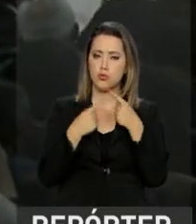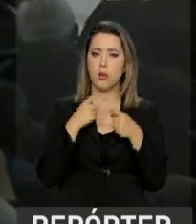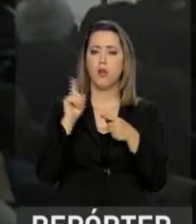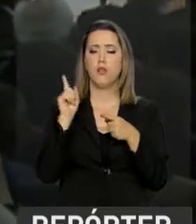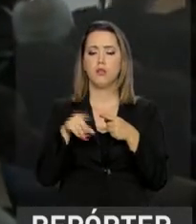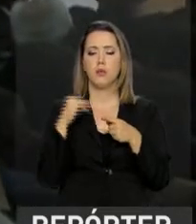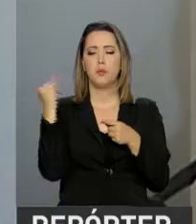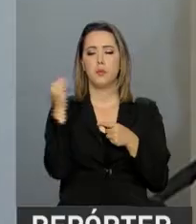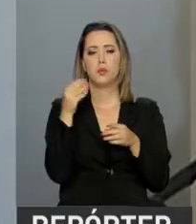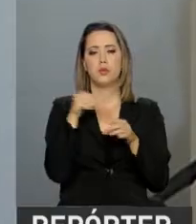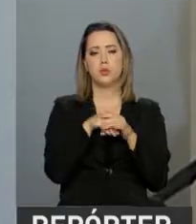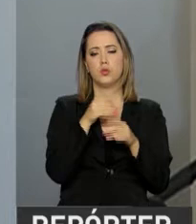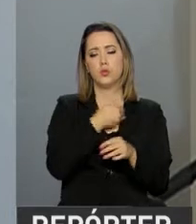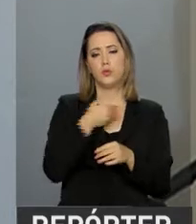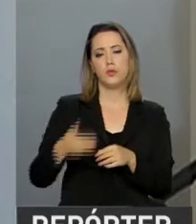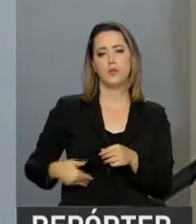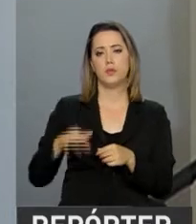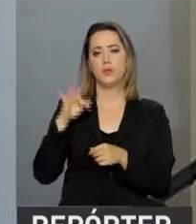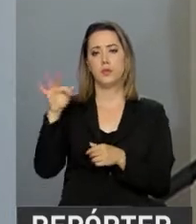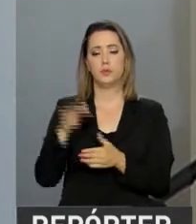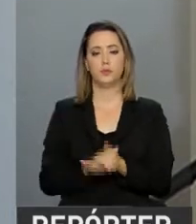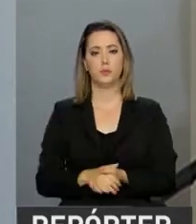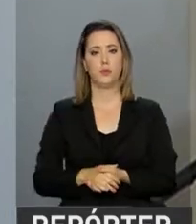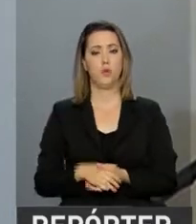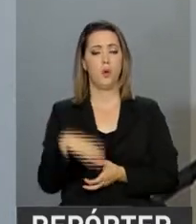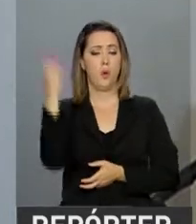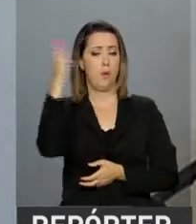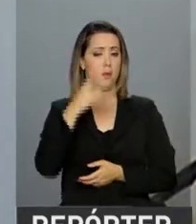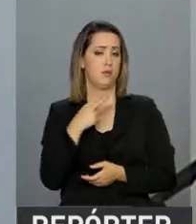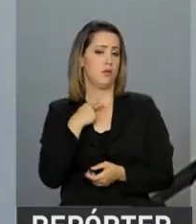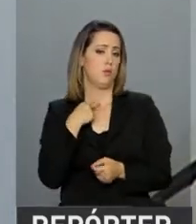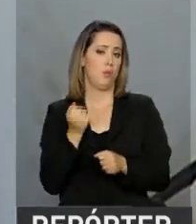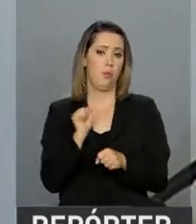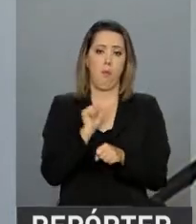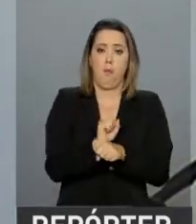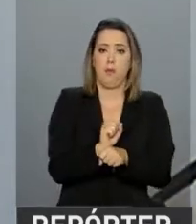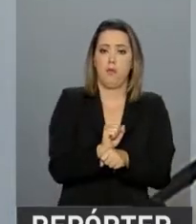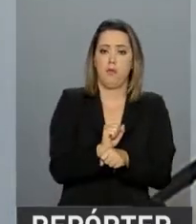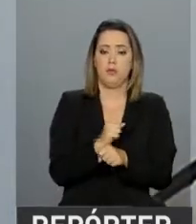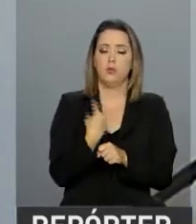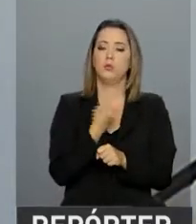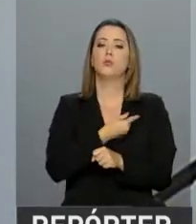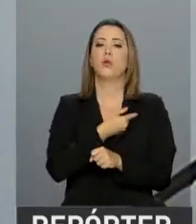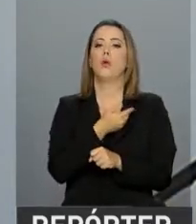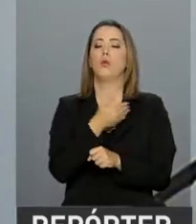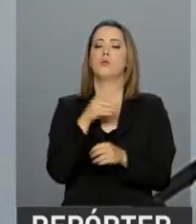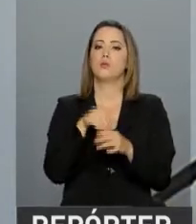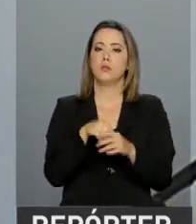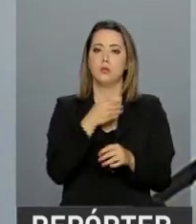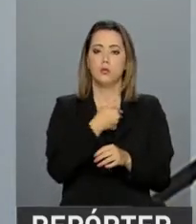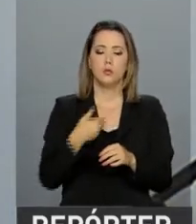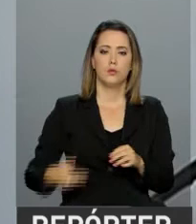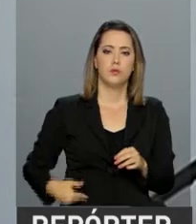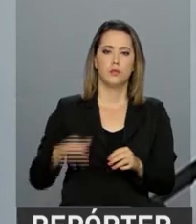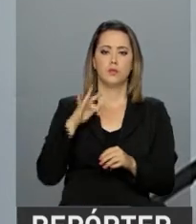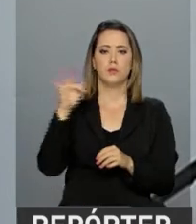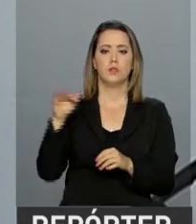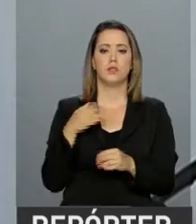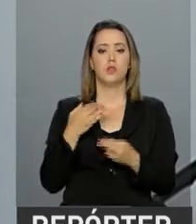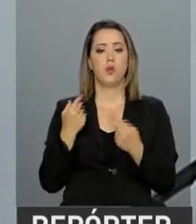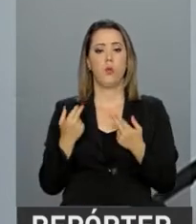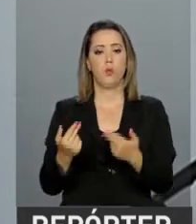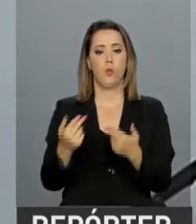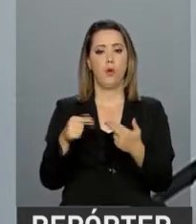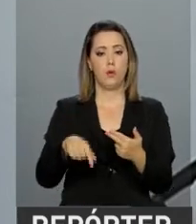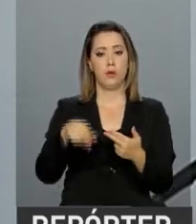do governo federal. O Brasil não pode parar. E vejam que nós, na área federal, como tem feito o João Dória aqui em